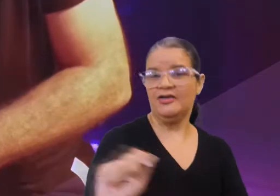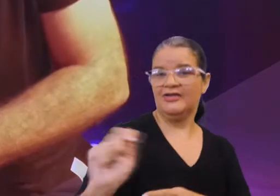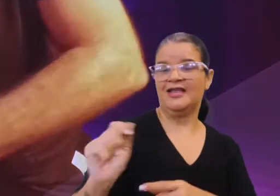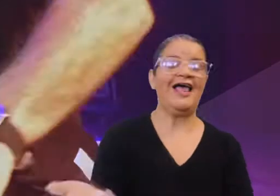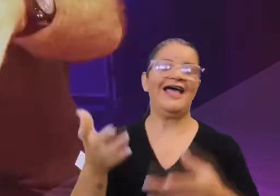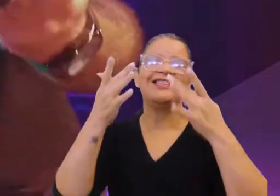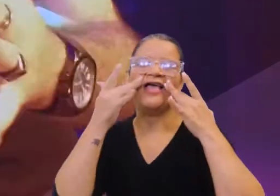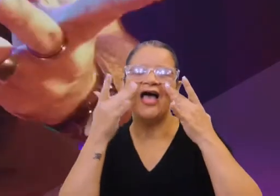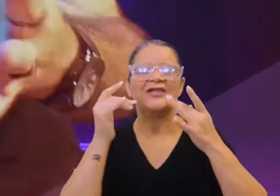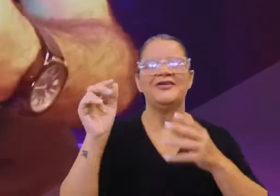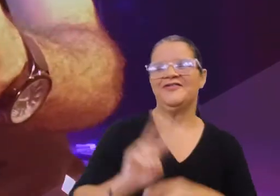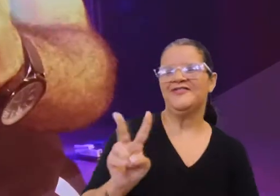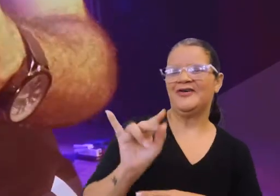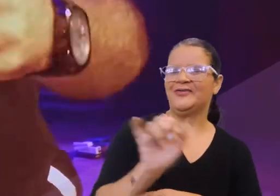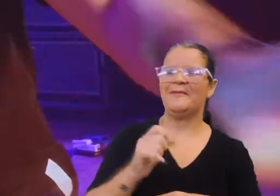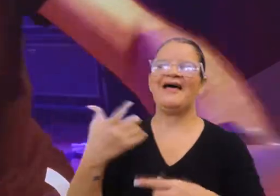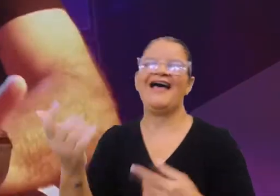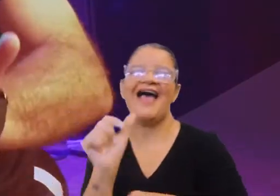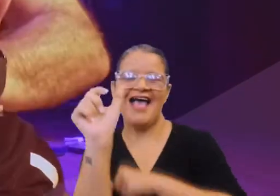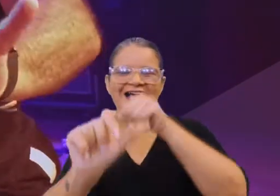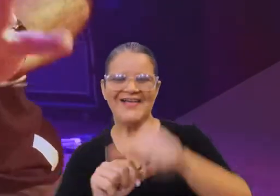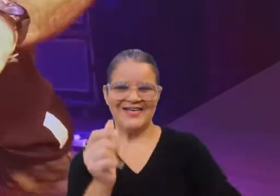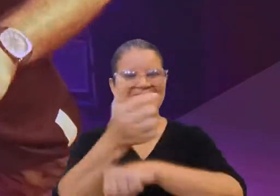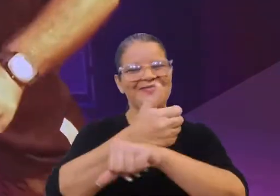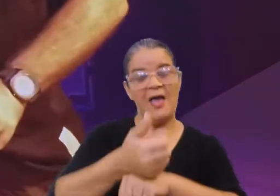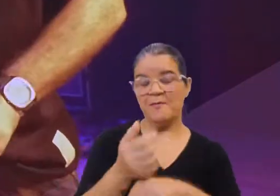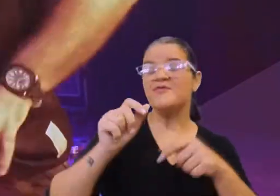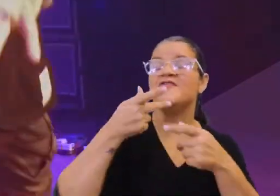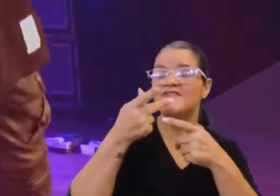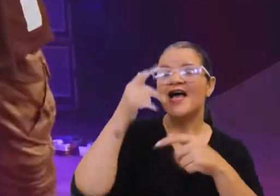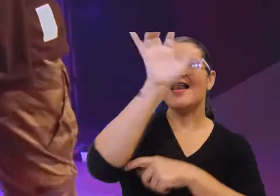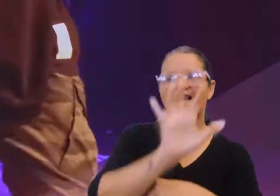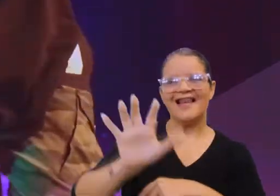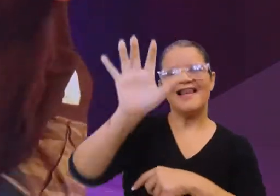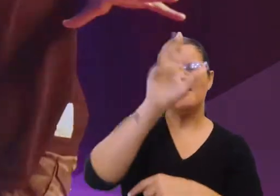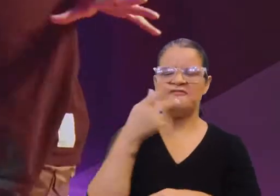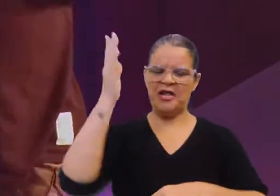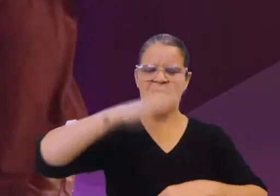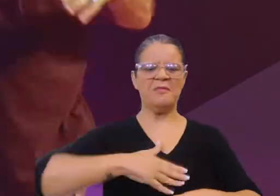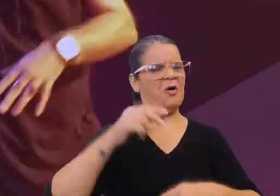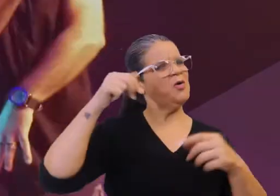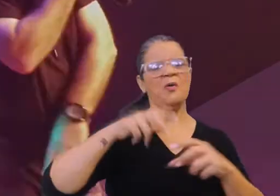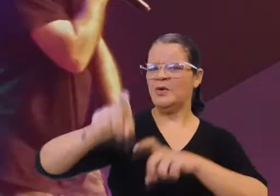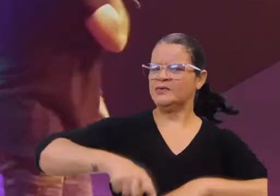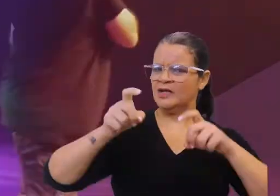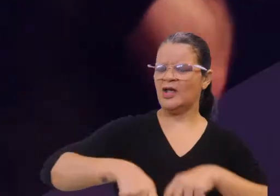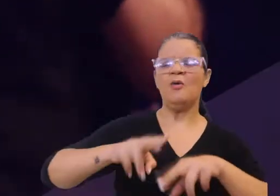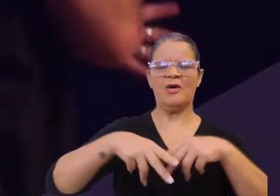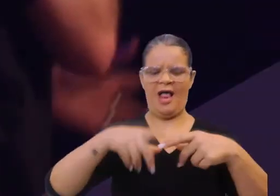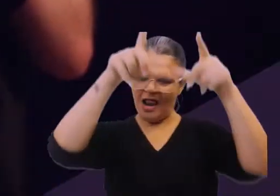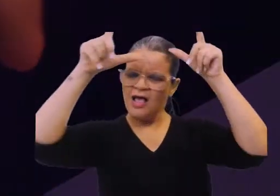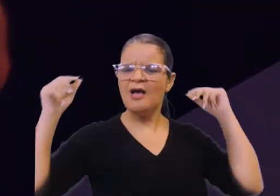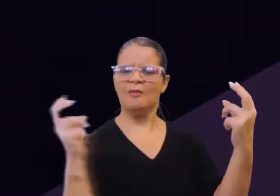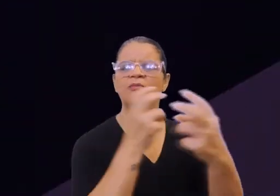lá do Valdemar. Se sincero, é uma dona, eu quero me profissionalizar. Nossa região, não fale mal do meu sertão. Cuidado com a saga do Lampião. O